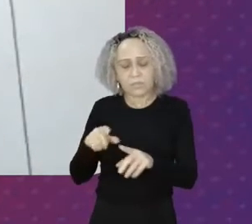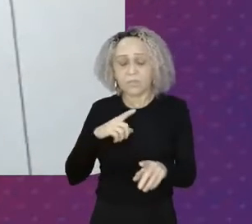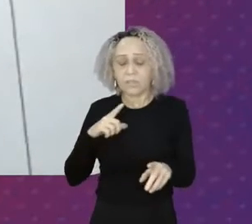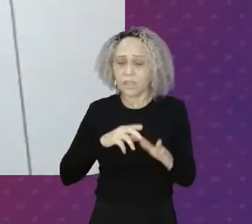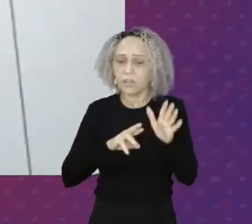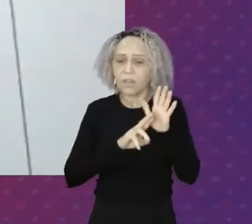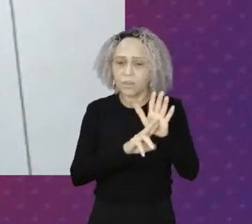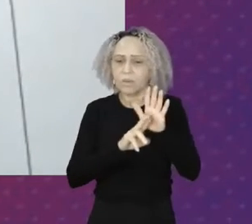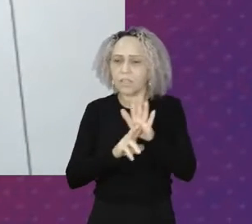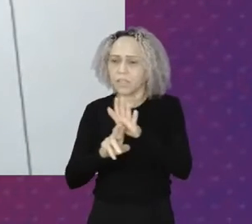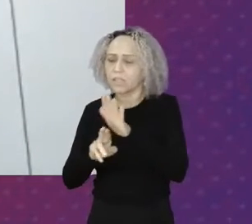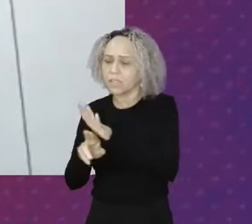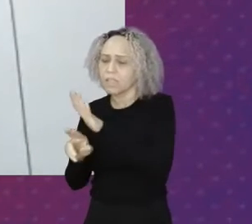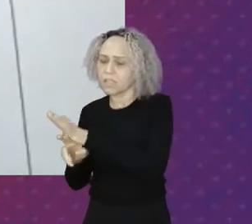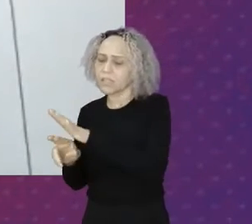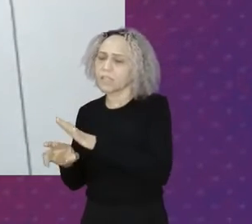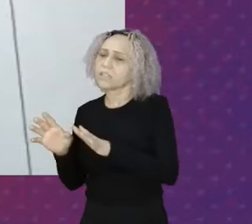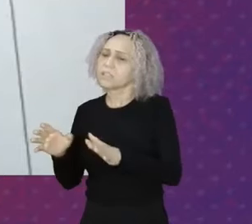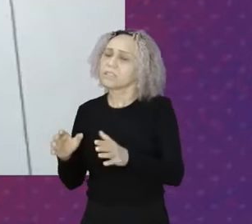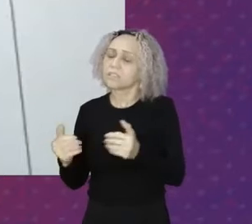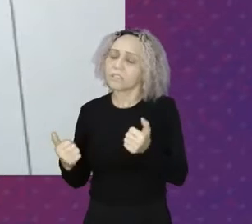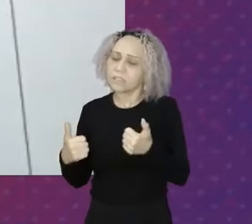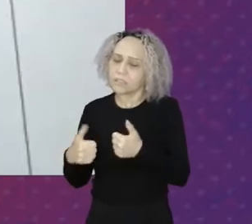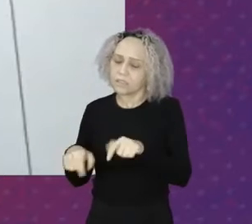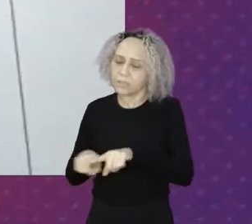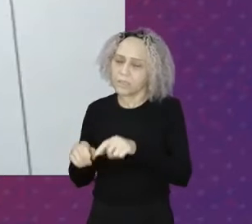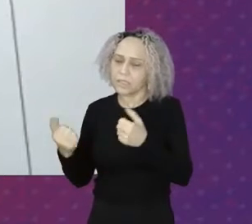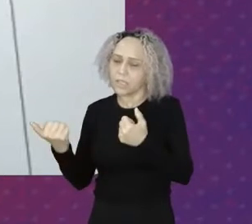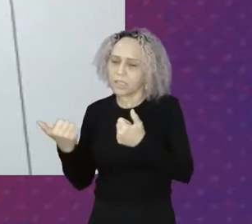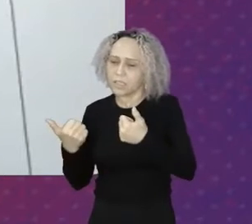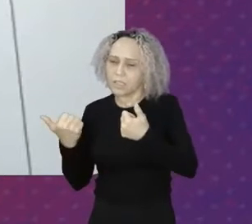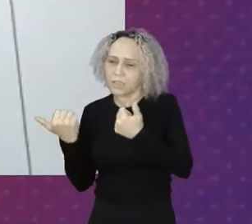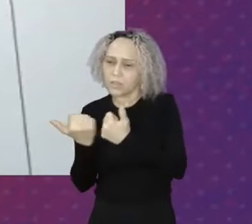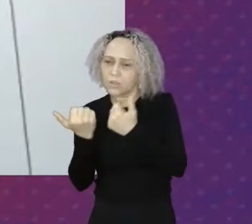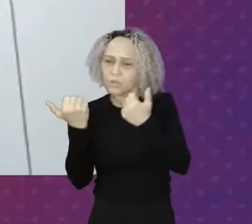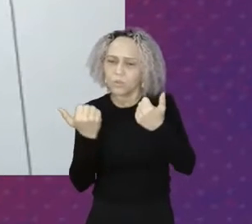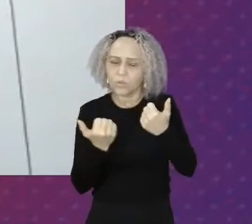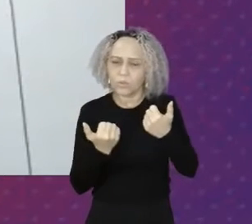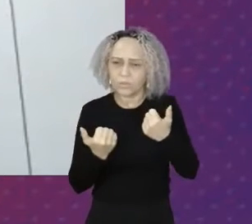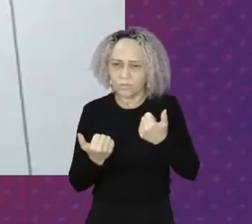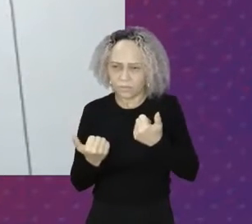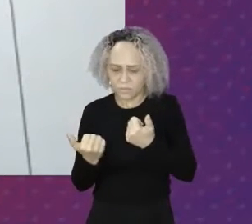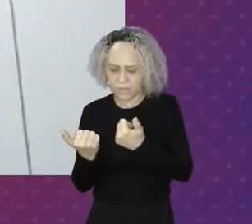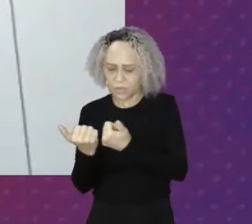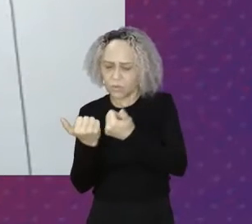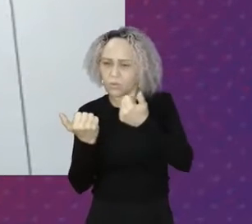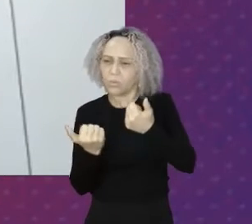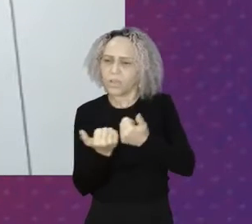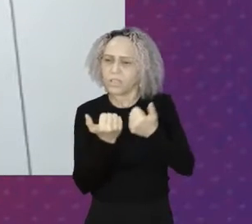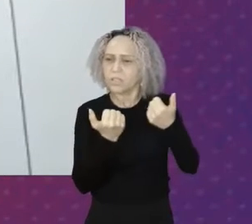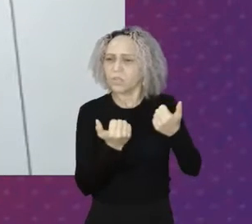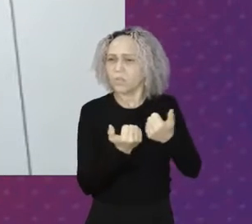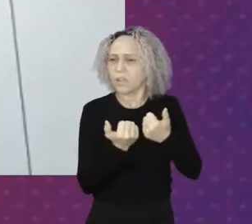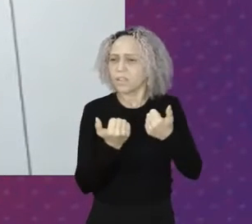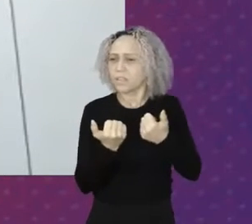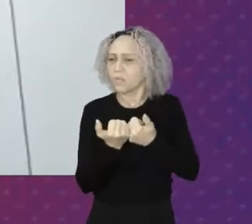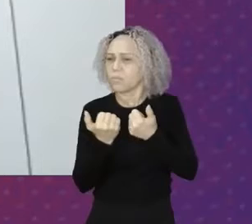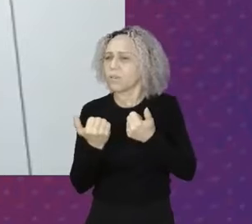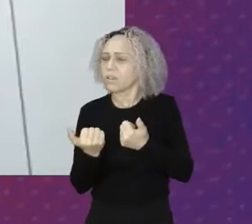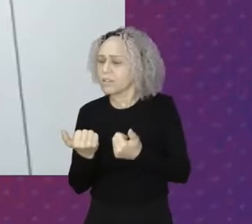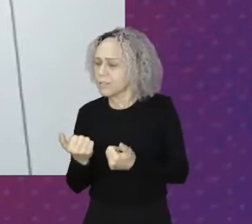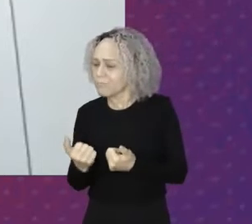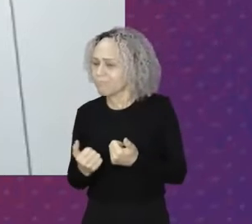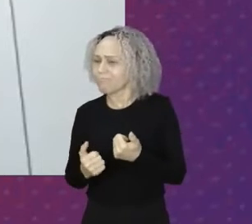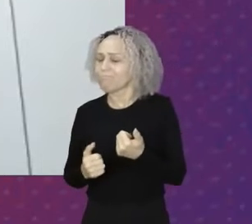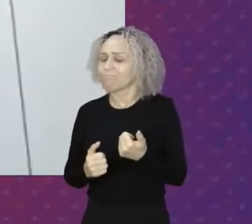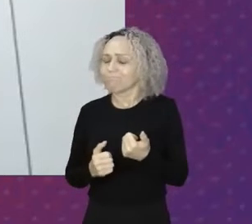titular e uma representante suplente de cada um desses ministérios, O objetivo do GTI é formular uma